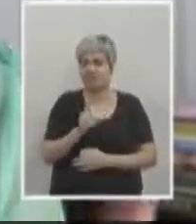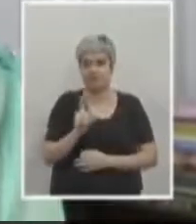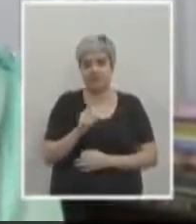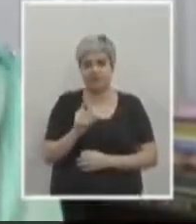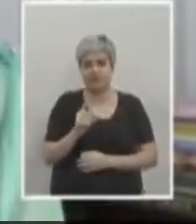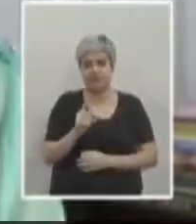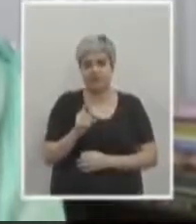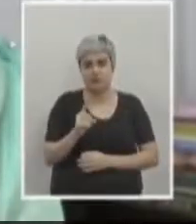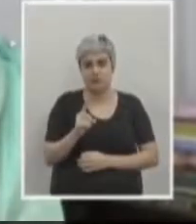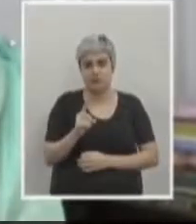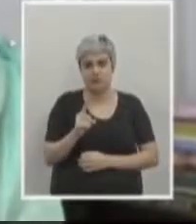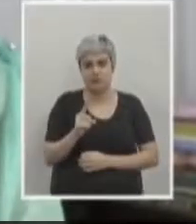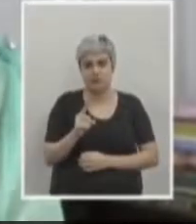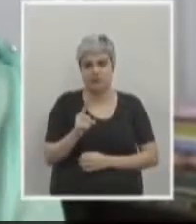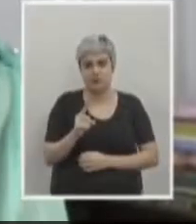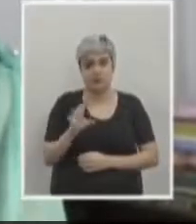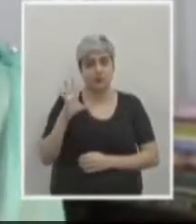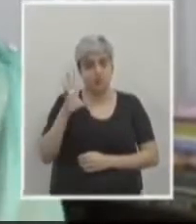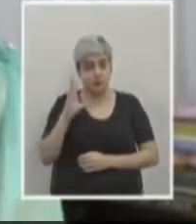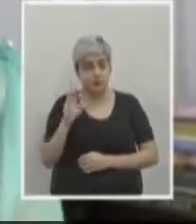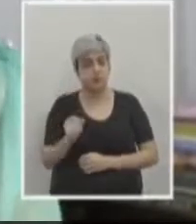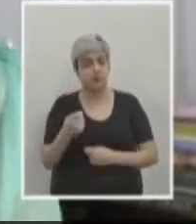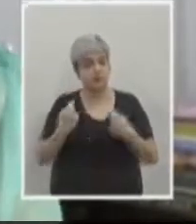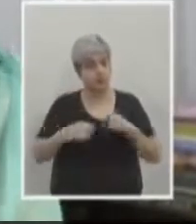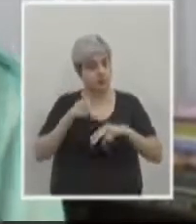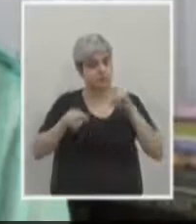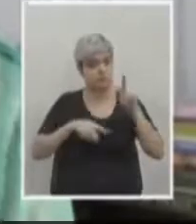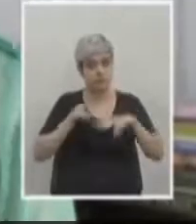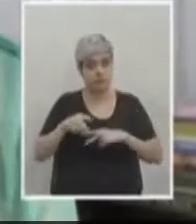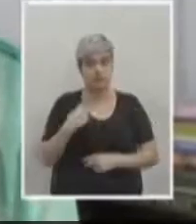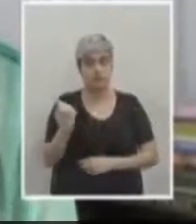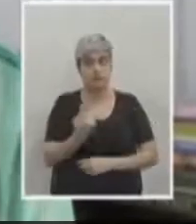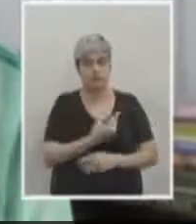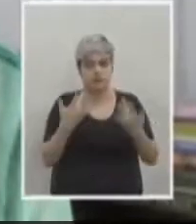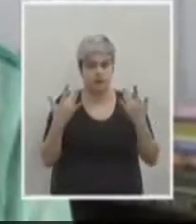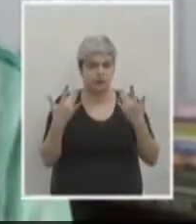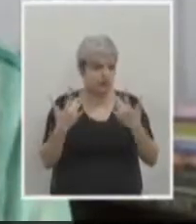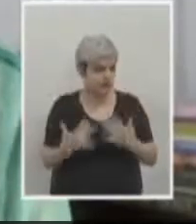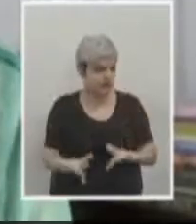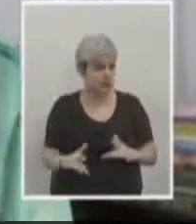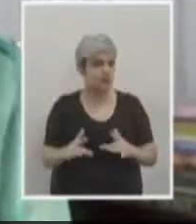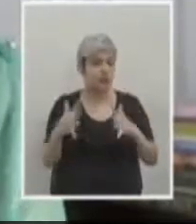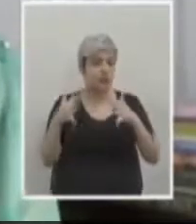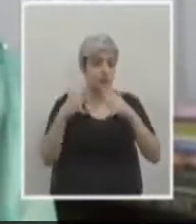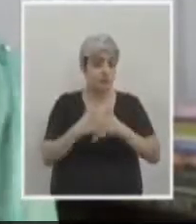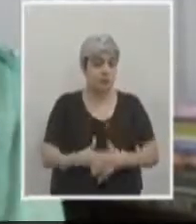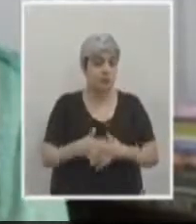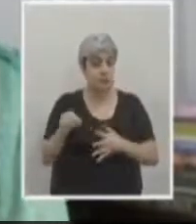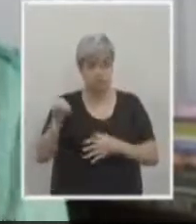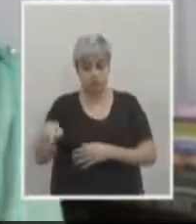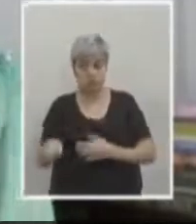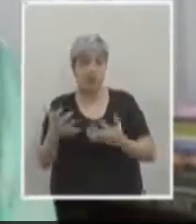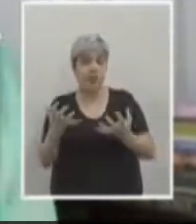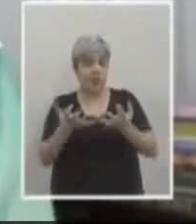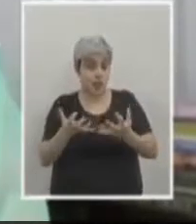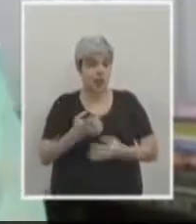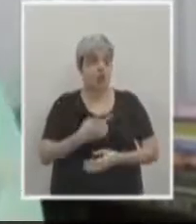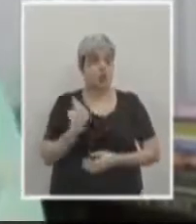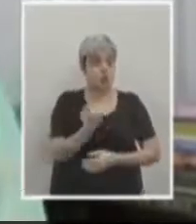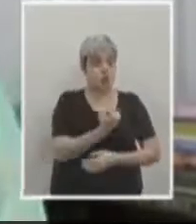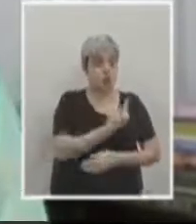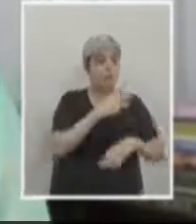Né? Então, acho que não teria problema. A gente não quer desempregar o professor designado. A gente só gostaria de usar